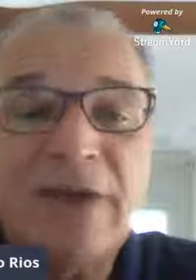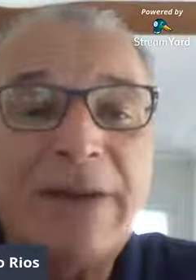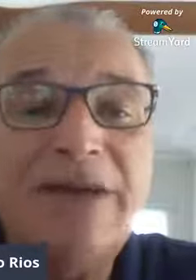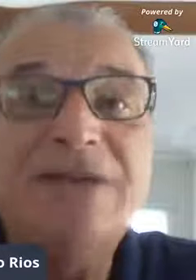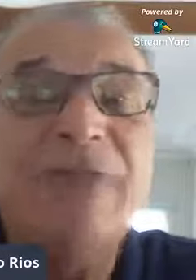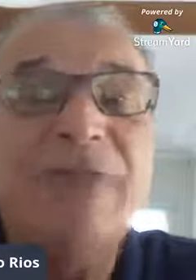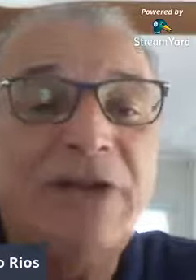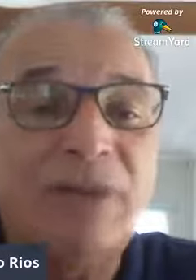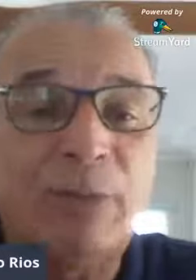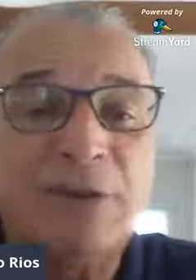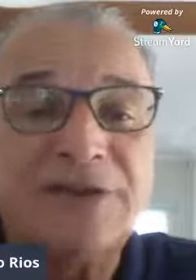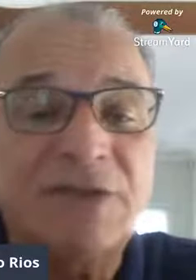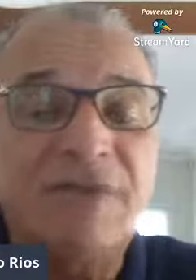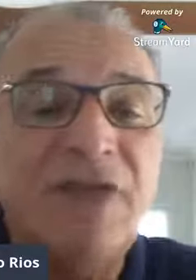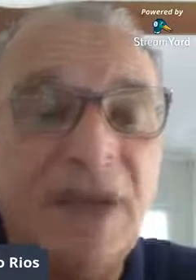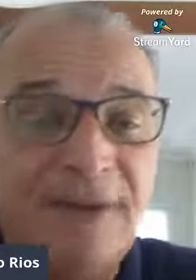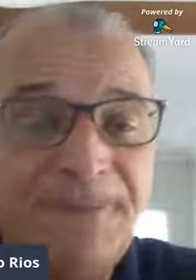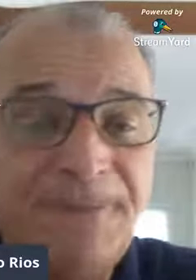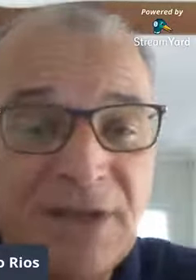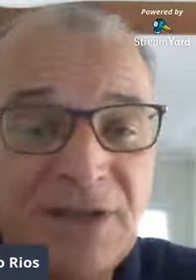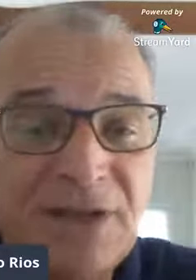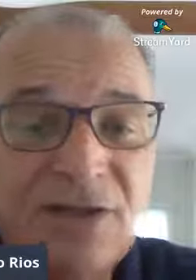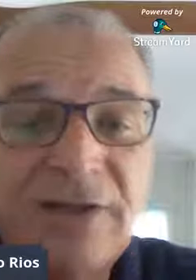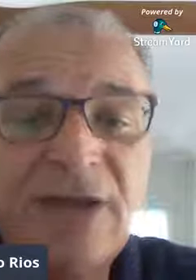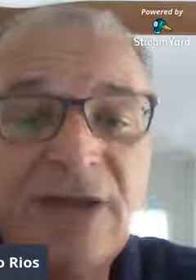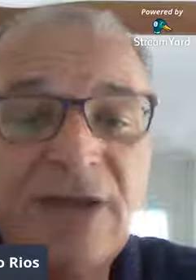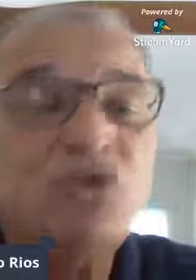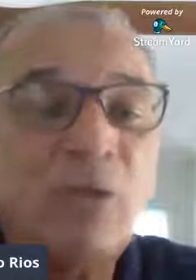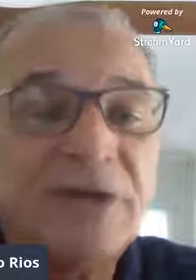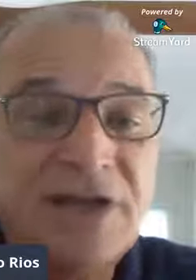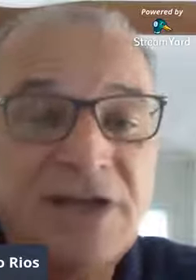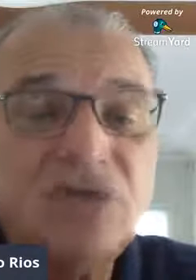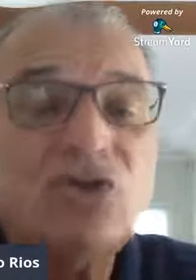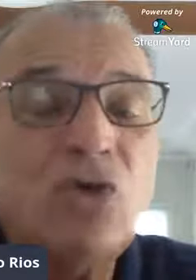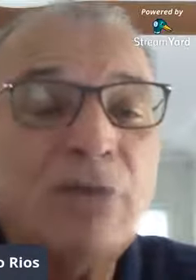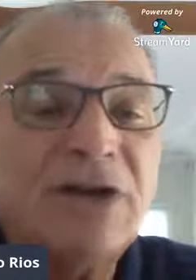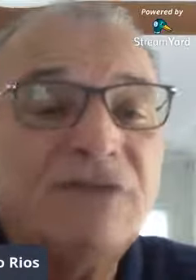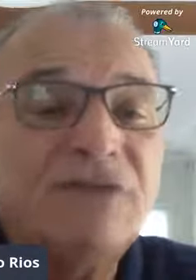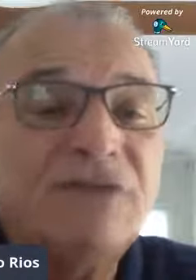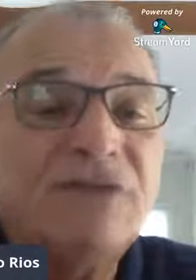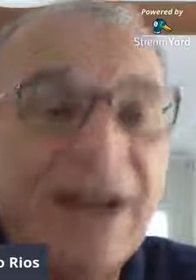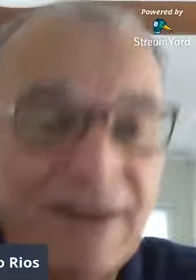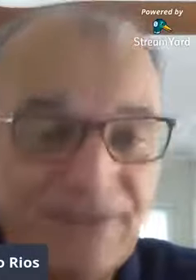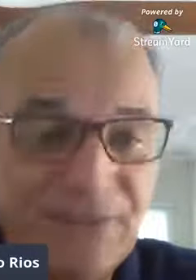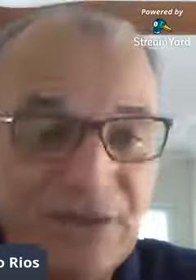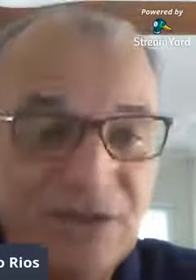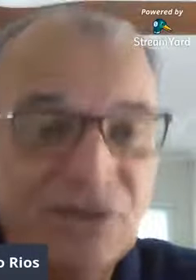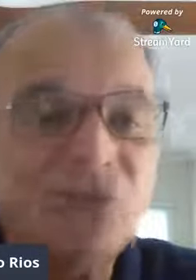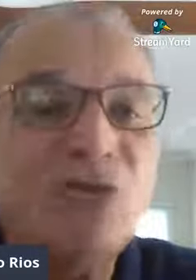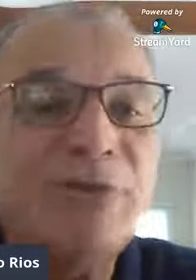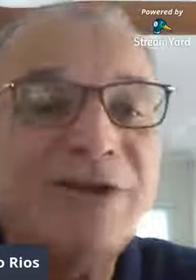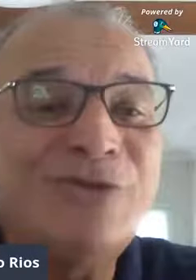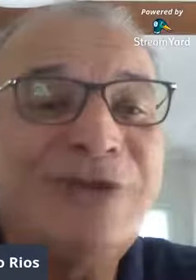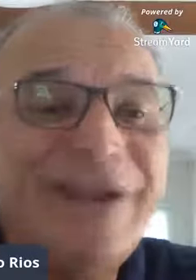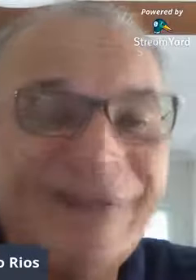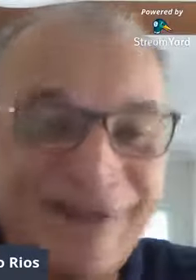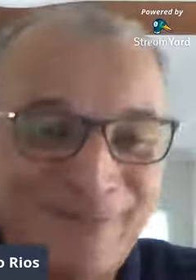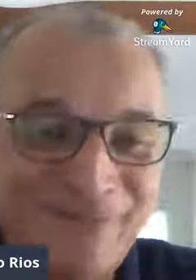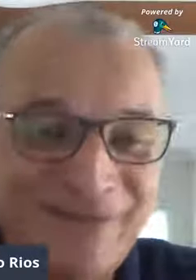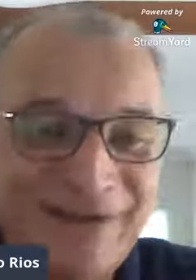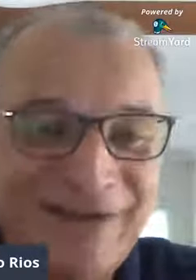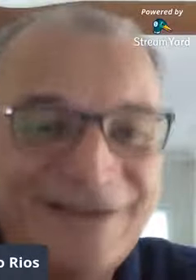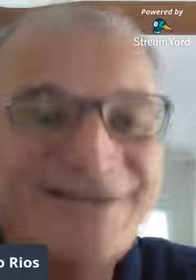a grande maioria da população não via. Então, éramos sombras, e sombra não fala, sombra não